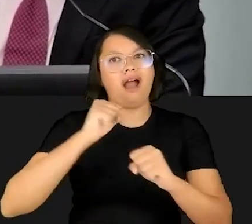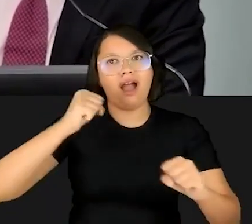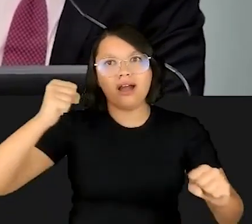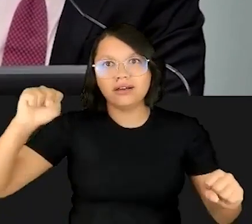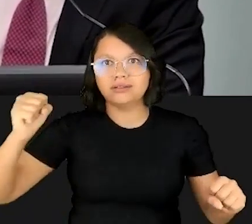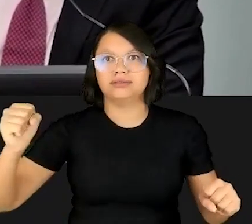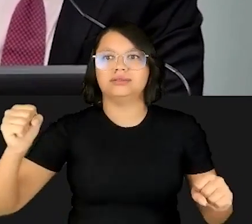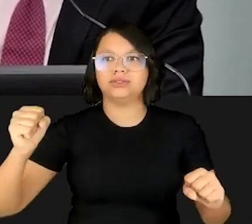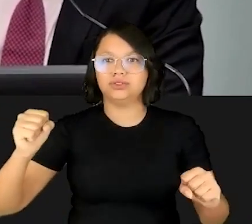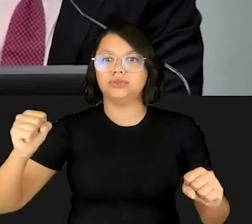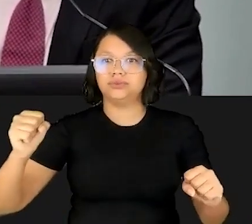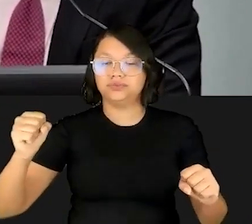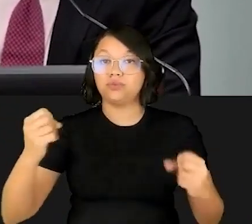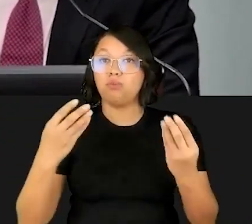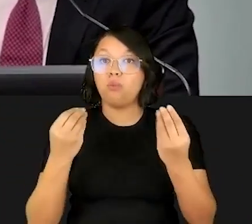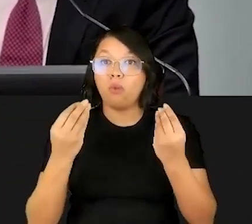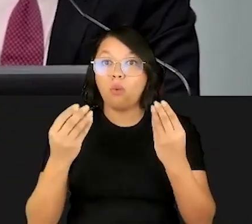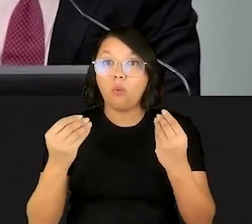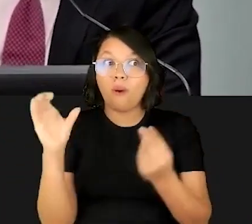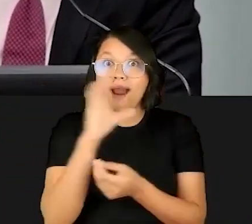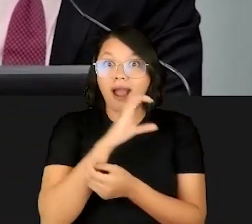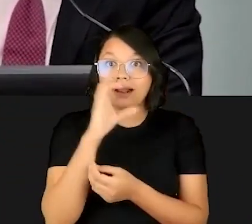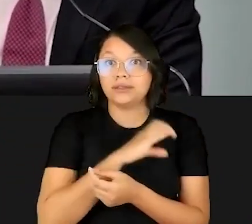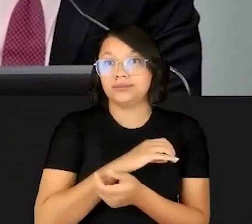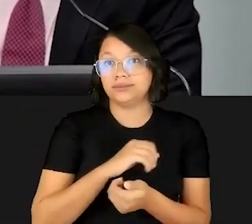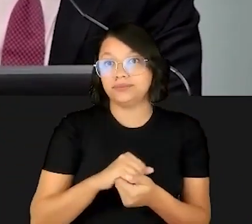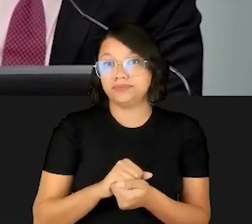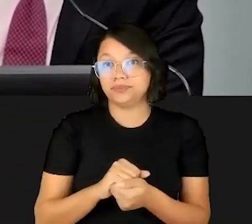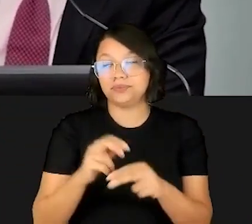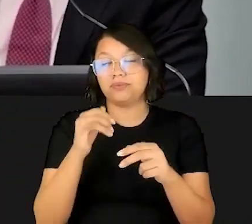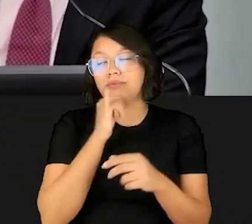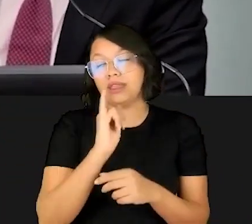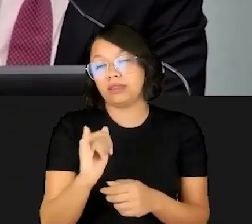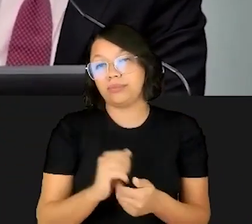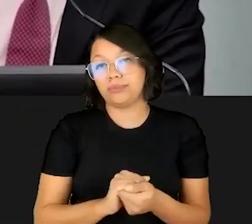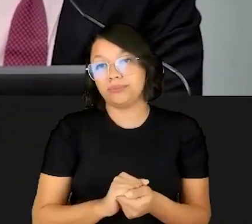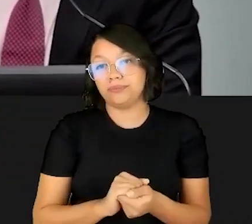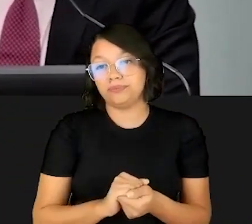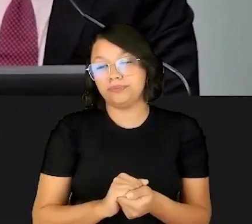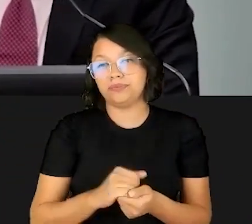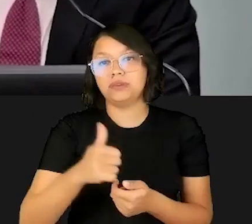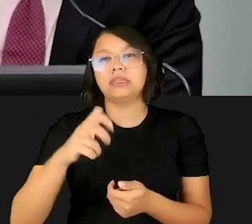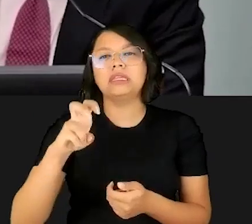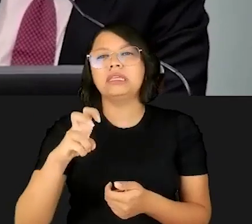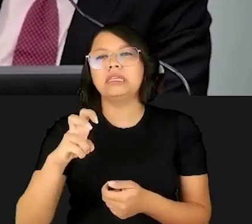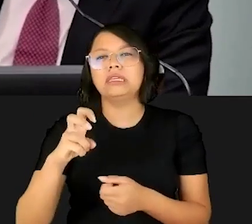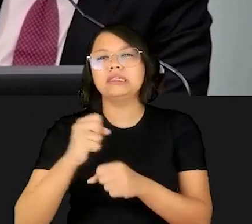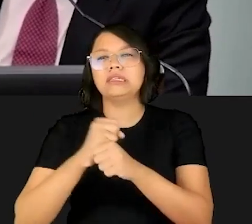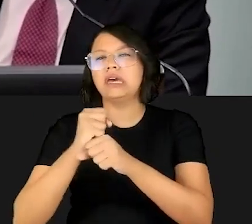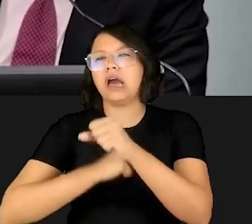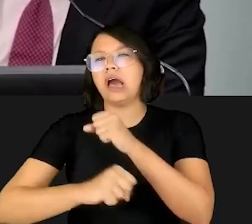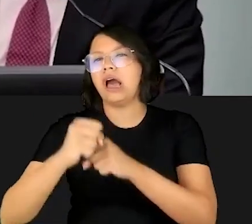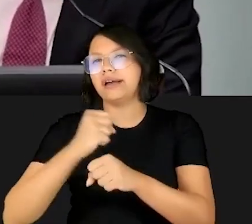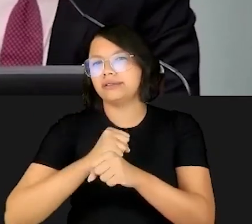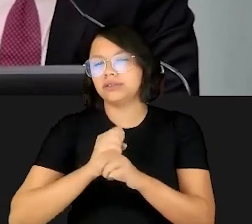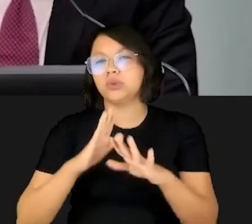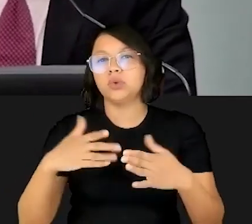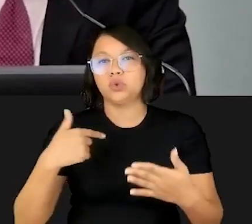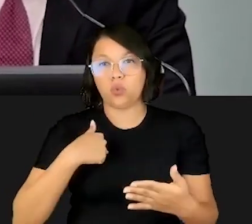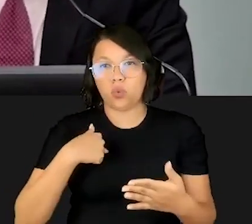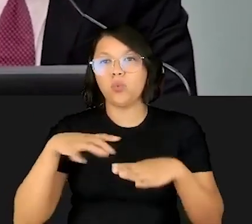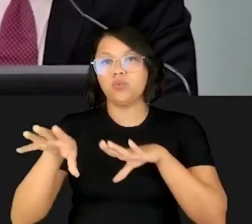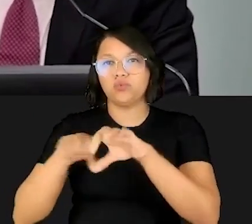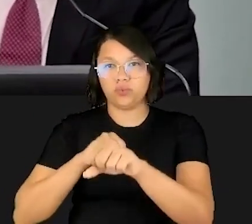crescido de uma forma bastante acelerada. Então, por exemplo, 15 anos atrás, mais ou menos quando eu me tornei